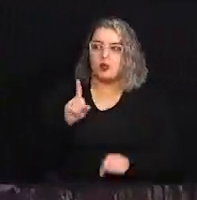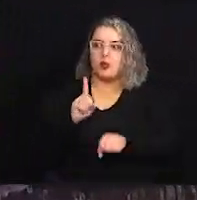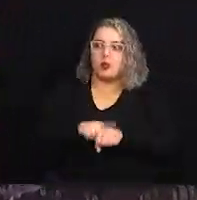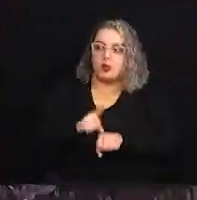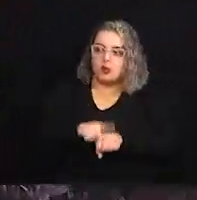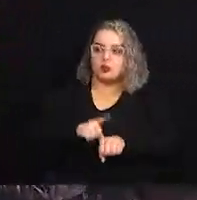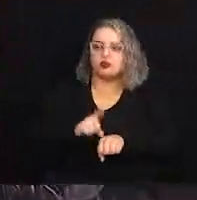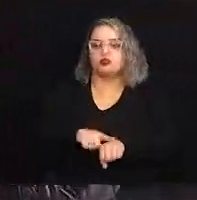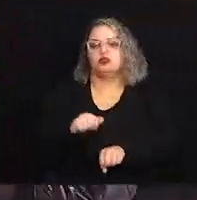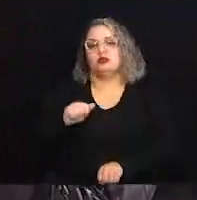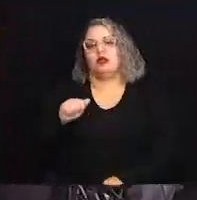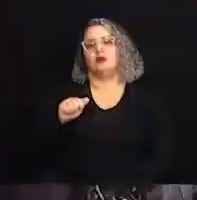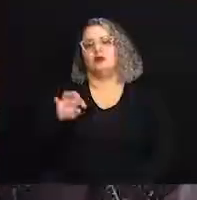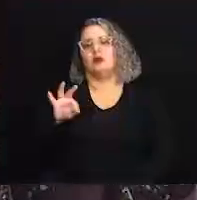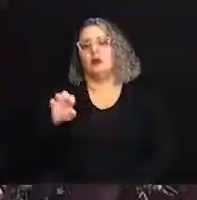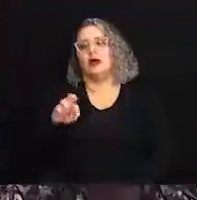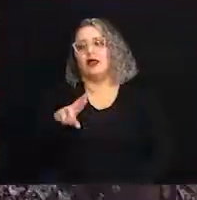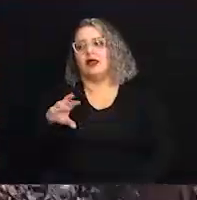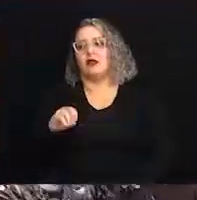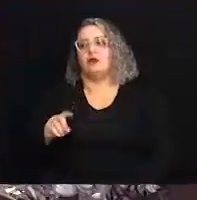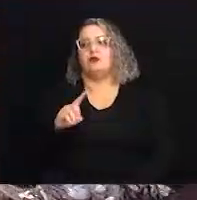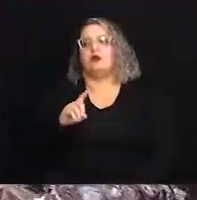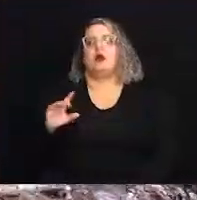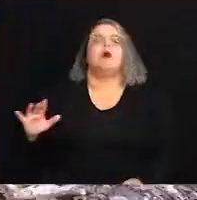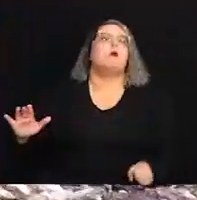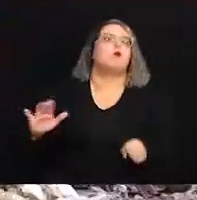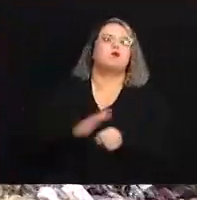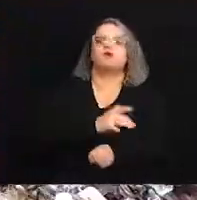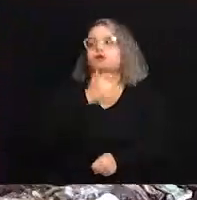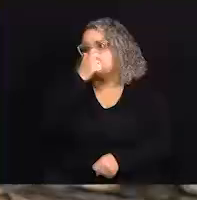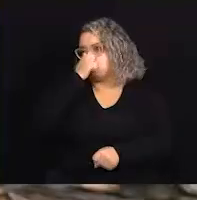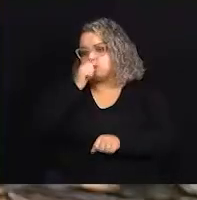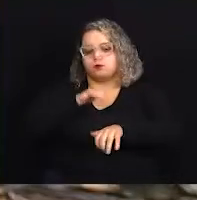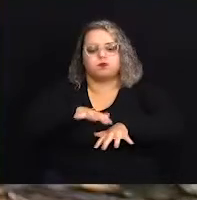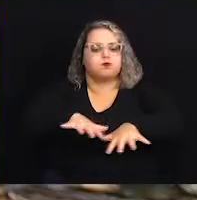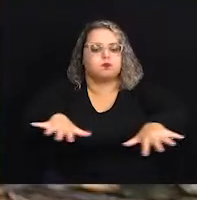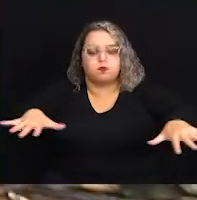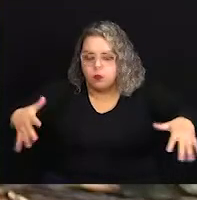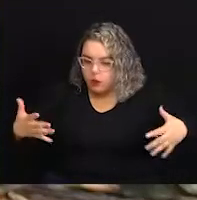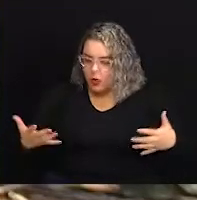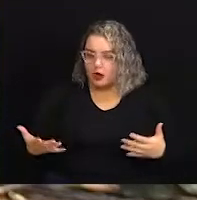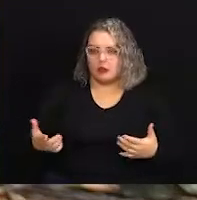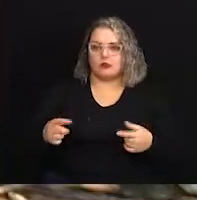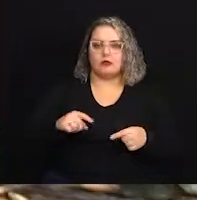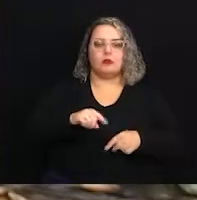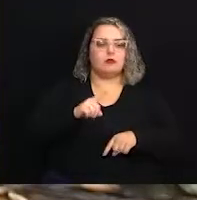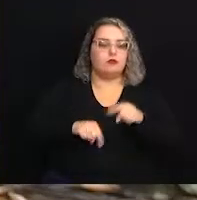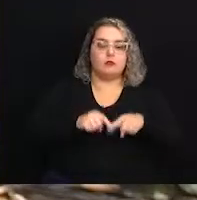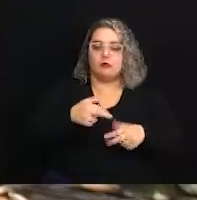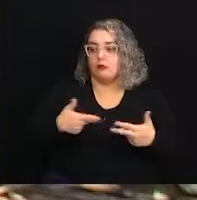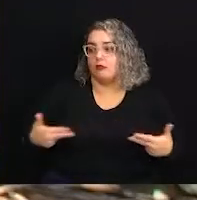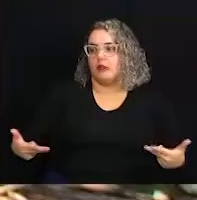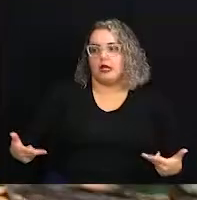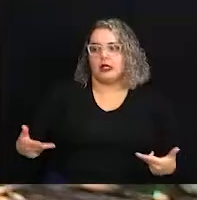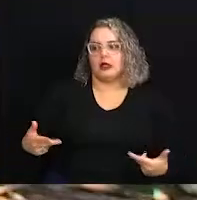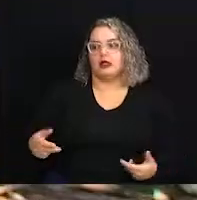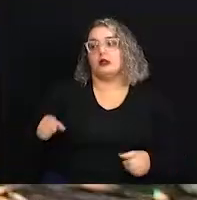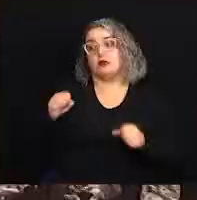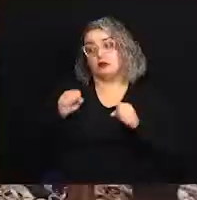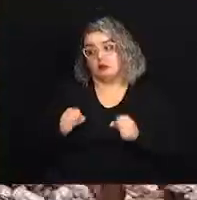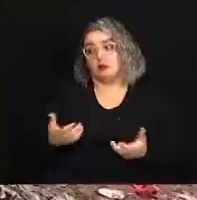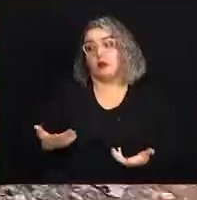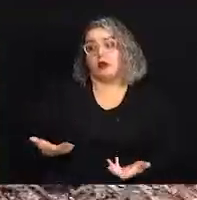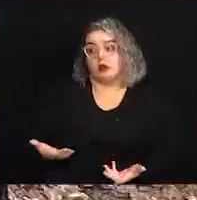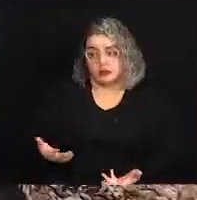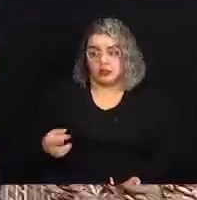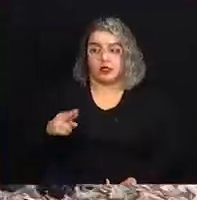otimizar o tempo do aterro, né? A gente não precisa ocupar um espaço gigantesco com um monte de